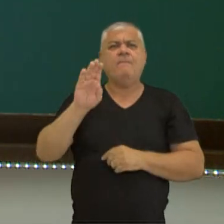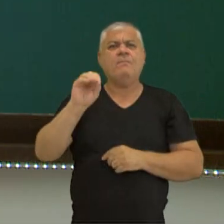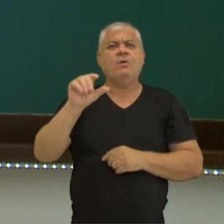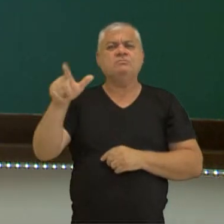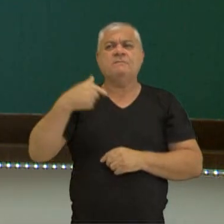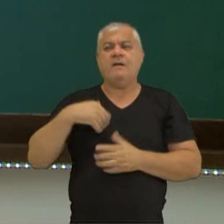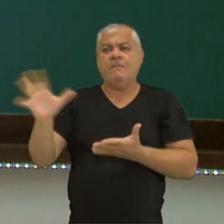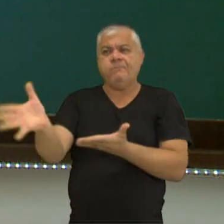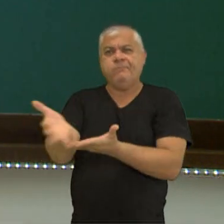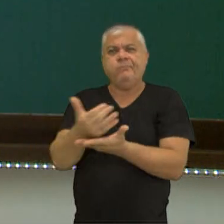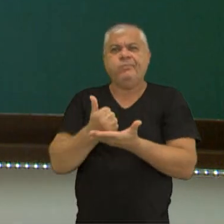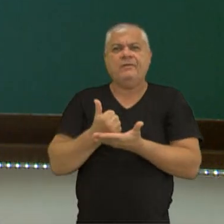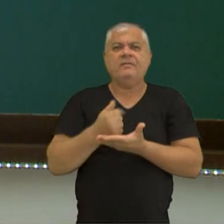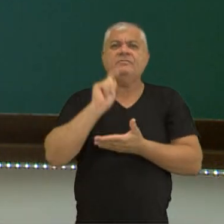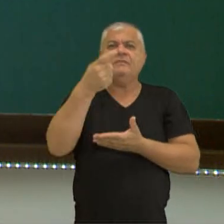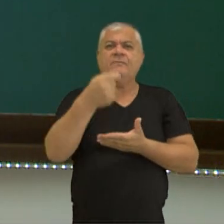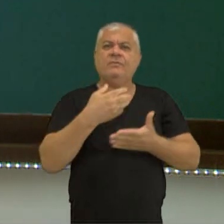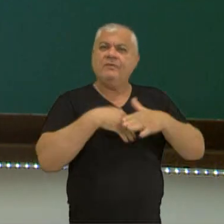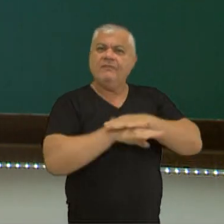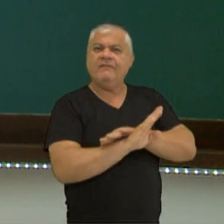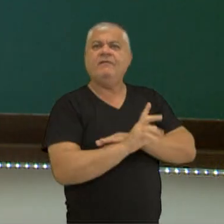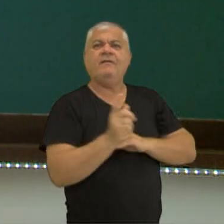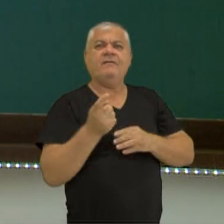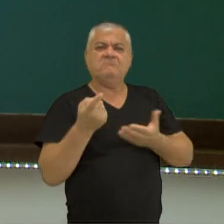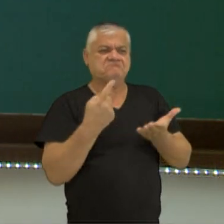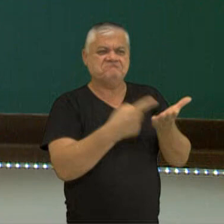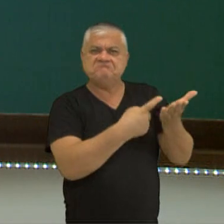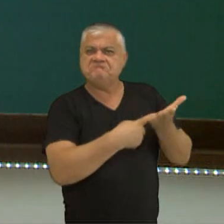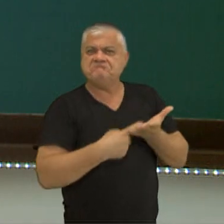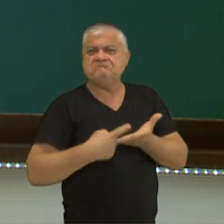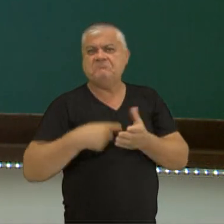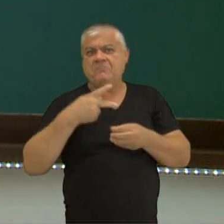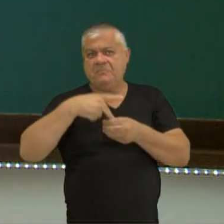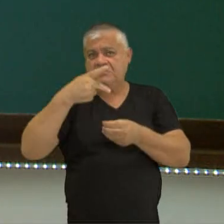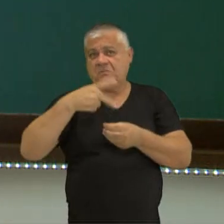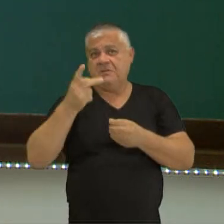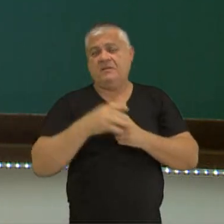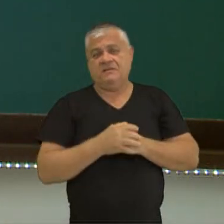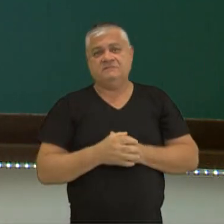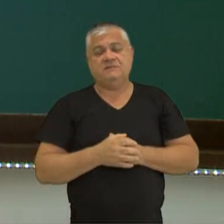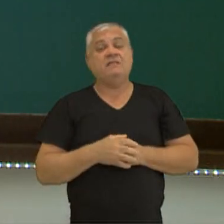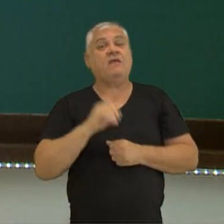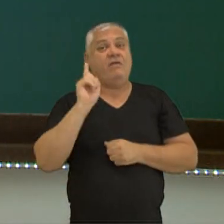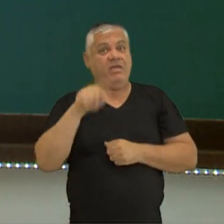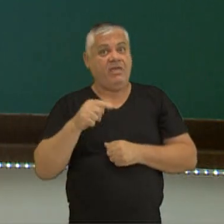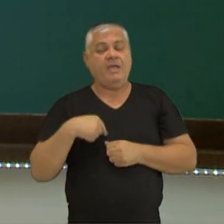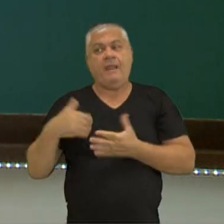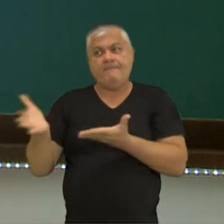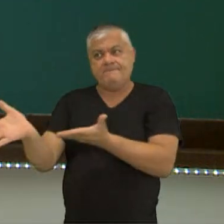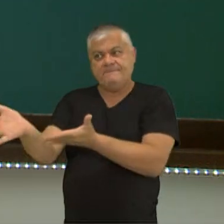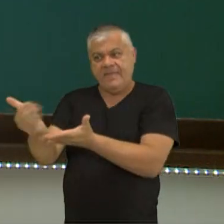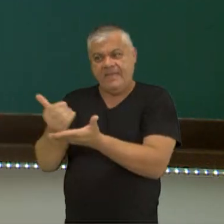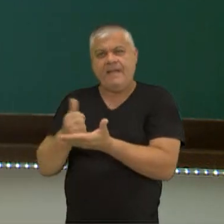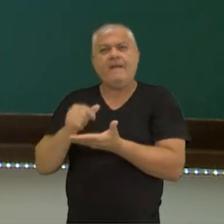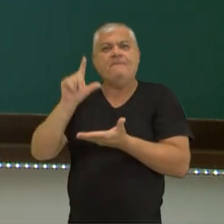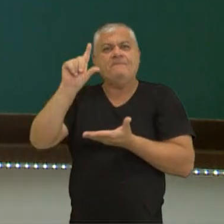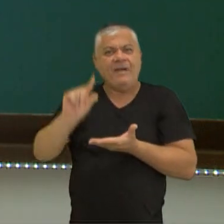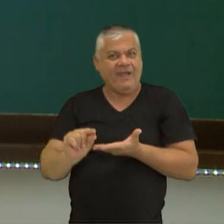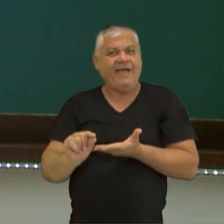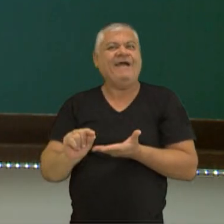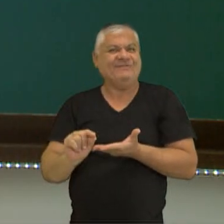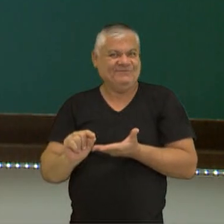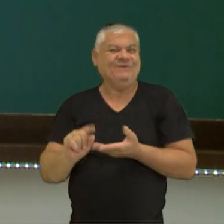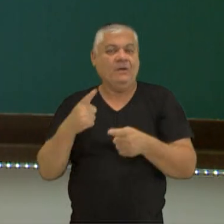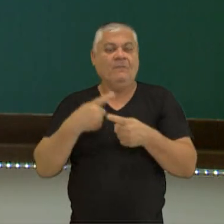poder aplicar, como é o caso da Petrobras. Então é uma maneira dela captar mais barato, procura, porque